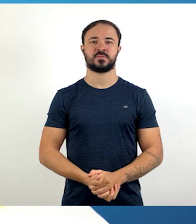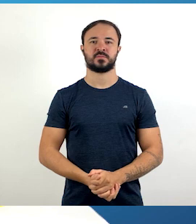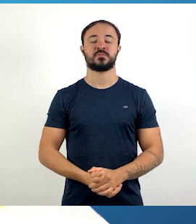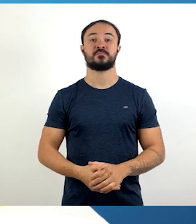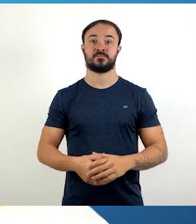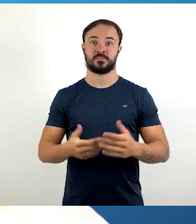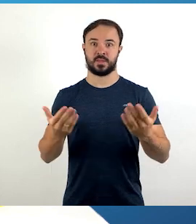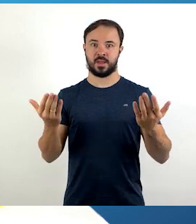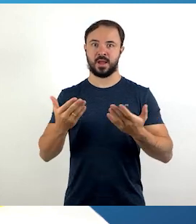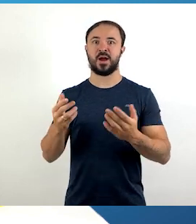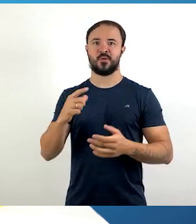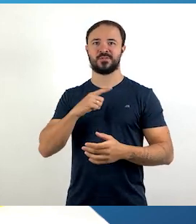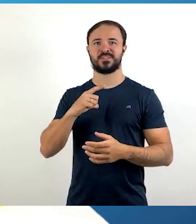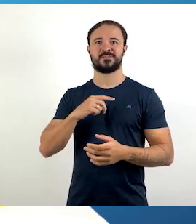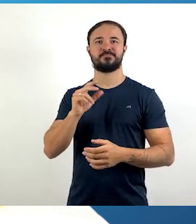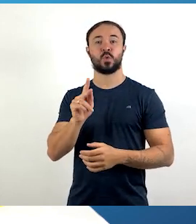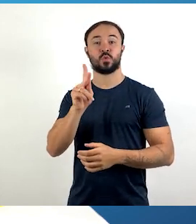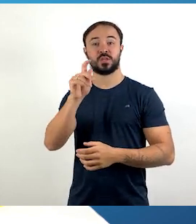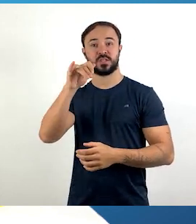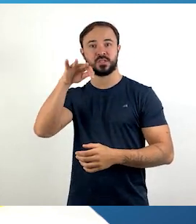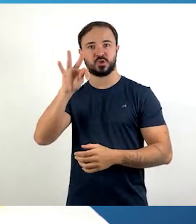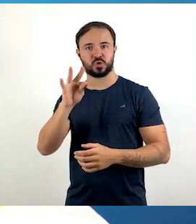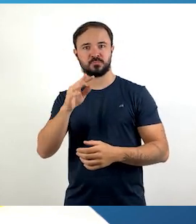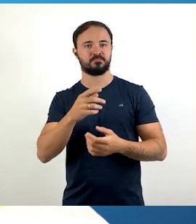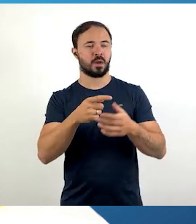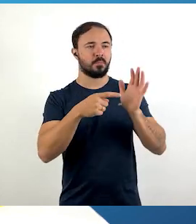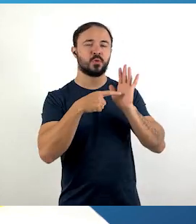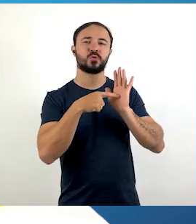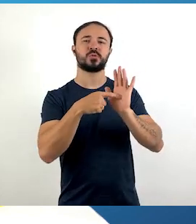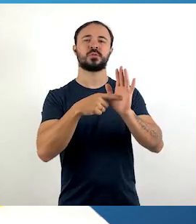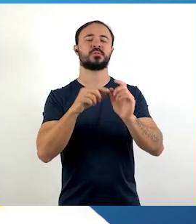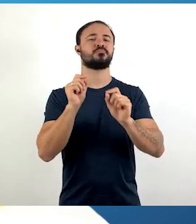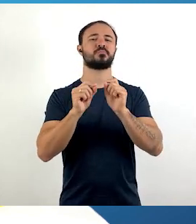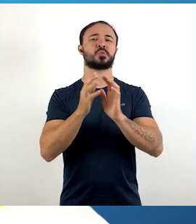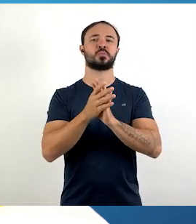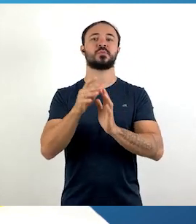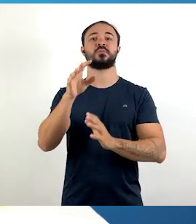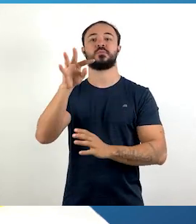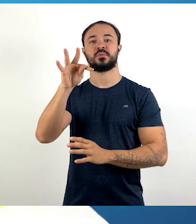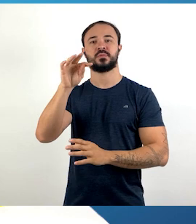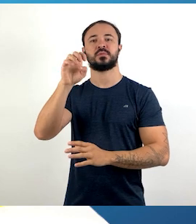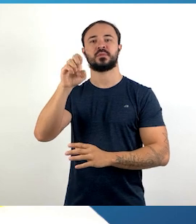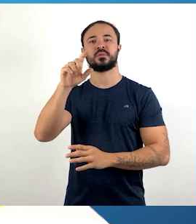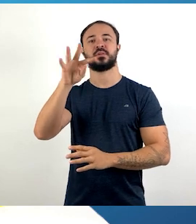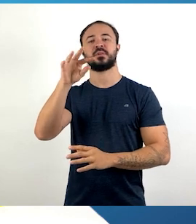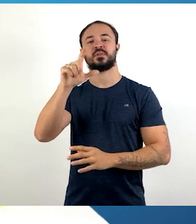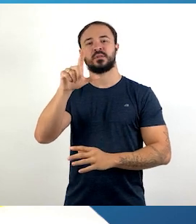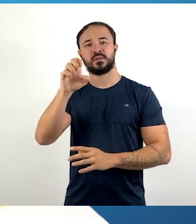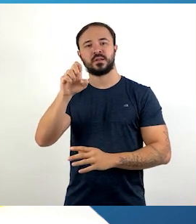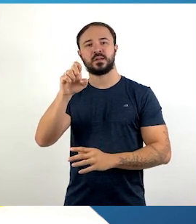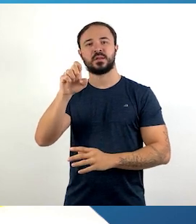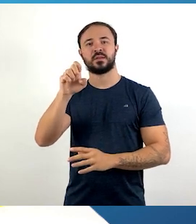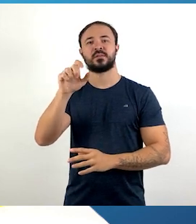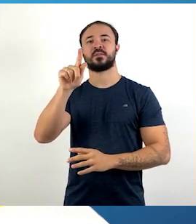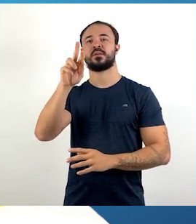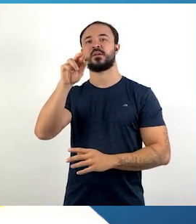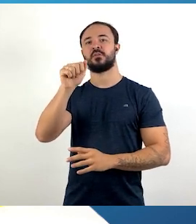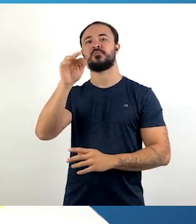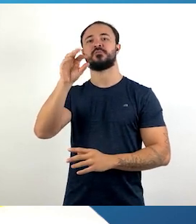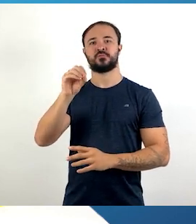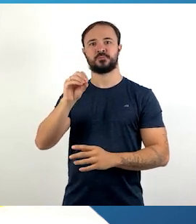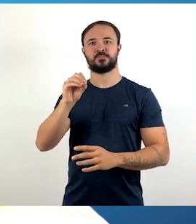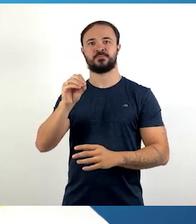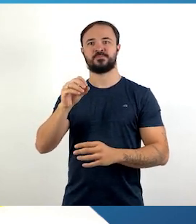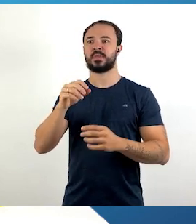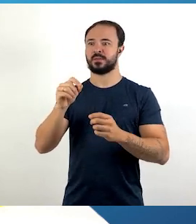Nós temos agora o nosso kit maker para ilustrarmos um telégrafo. O telégrafo então revolucionou a nossa